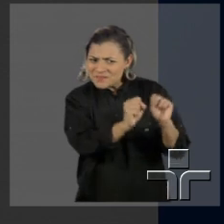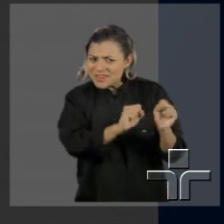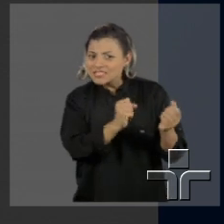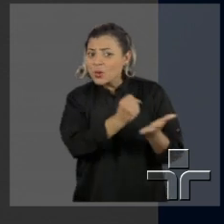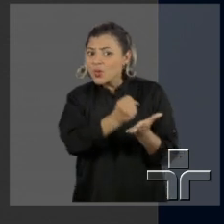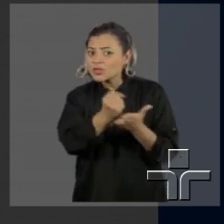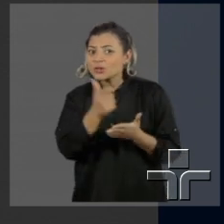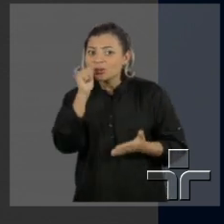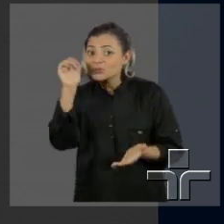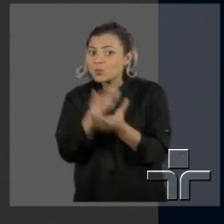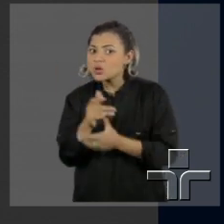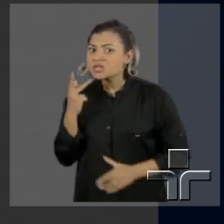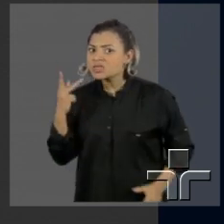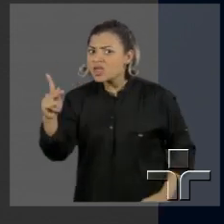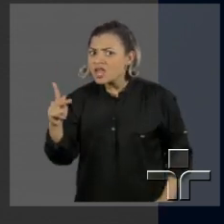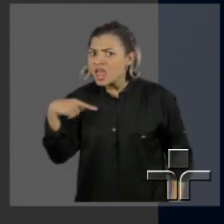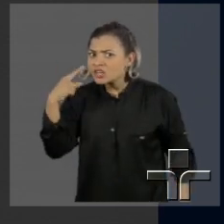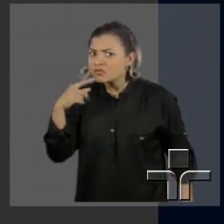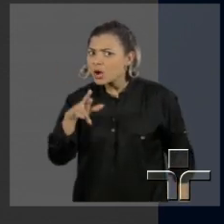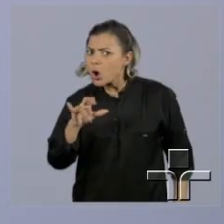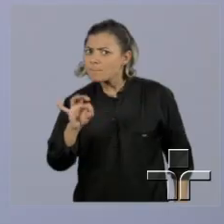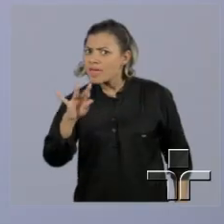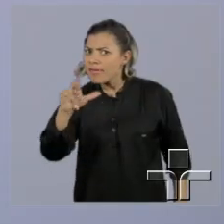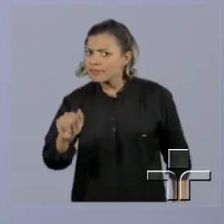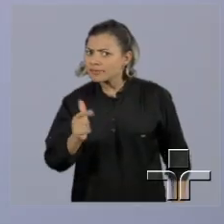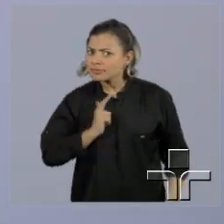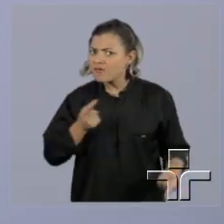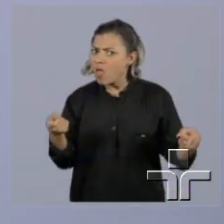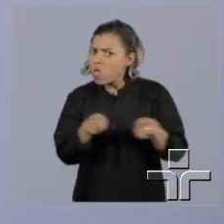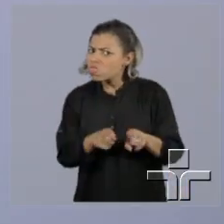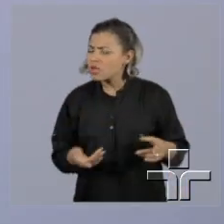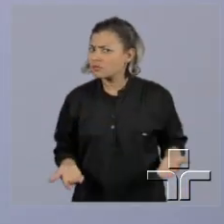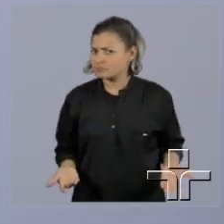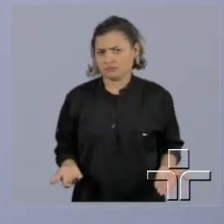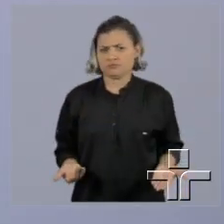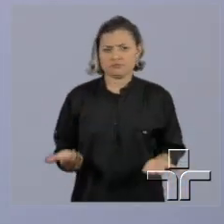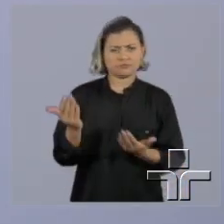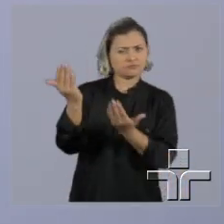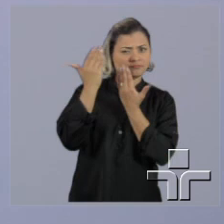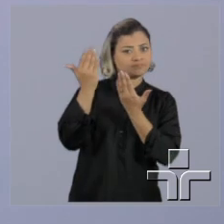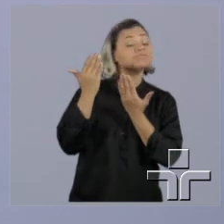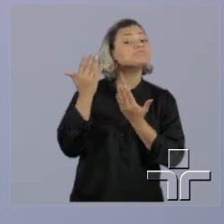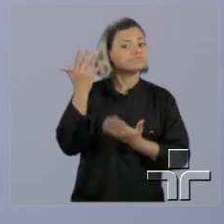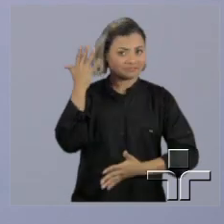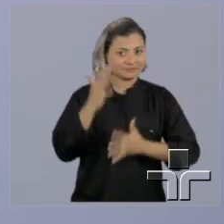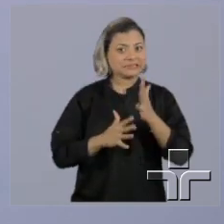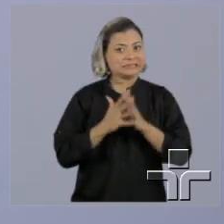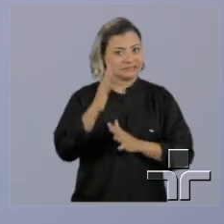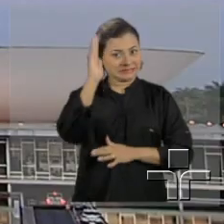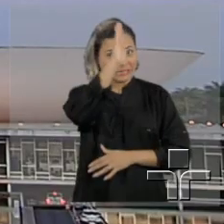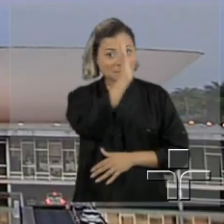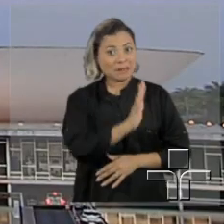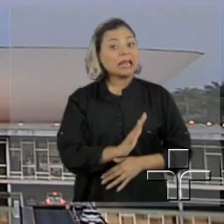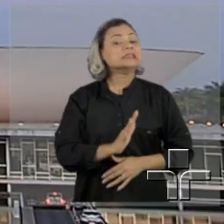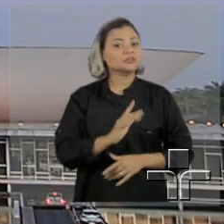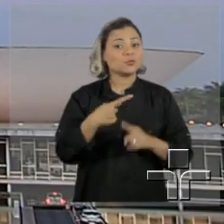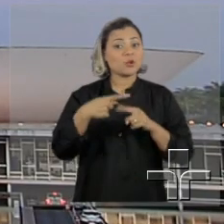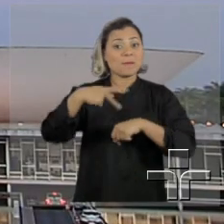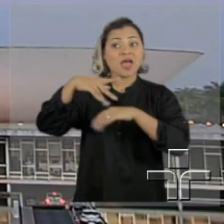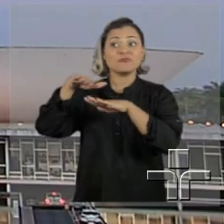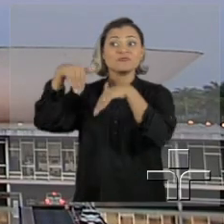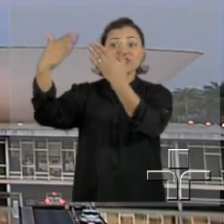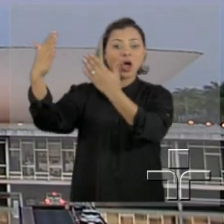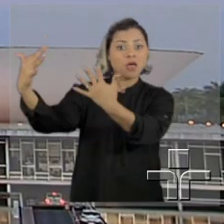da sua esposa, a advogada Roberta Rangel. A decisão ameaça arranhar a imagem do Brasil no cenário internacional por contrariar